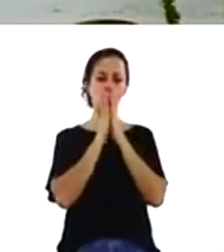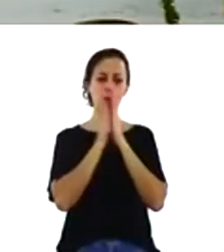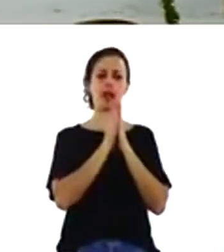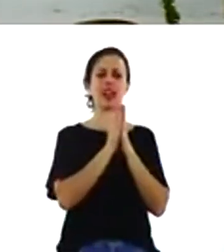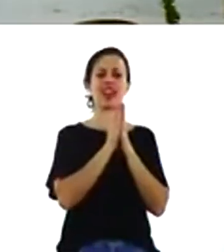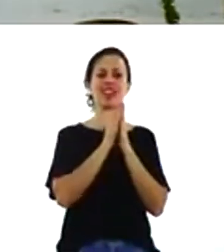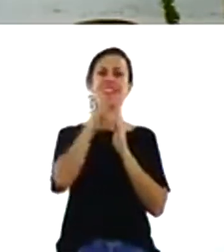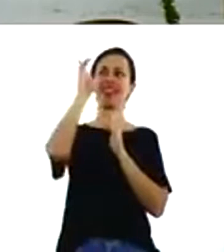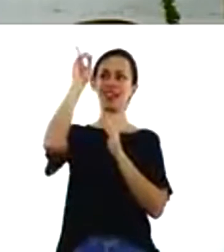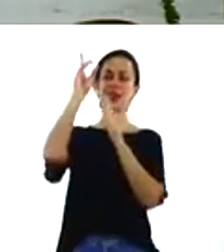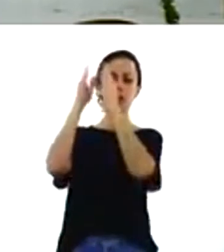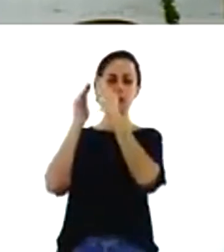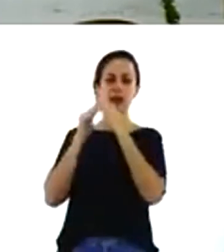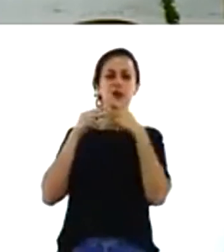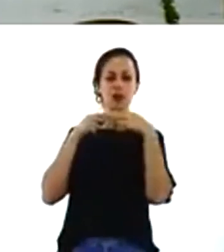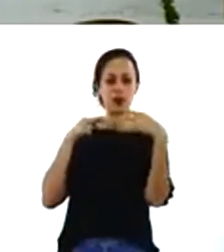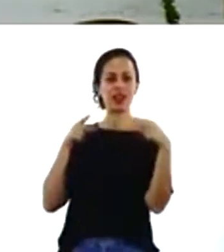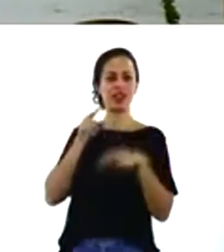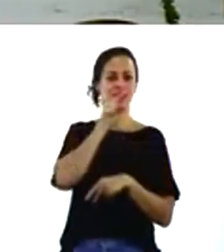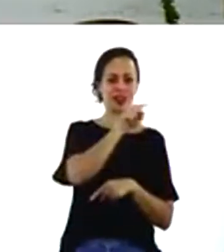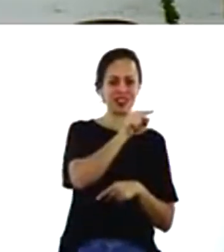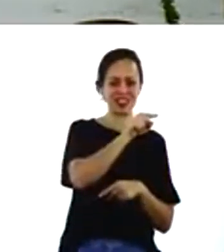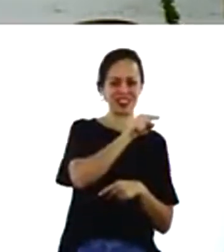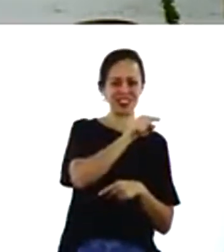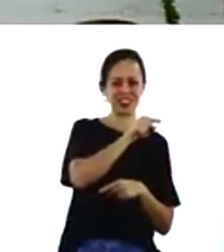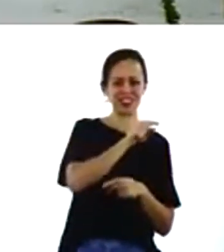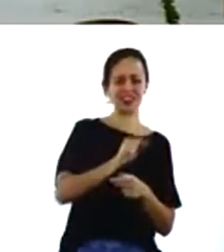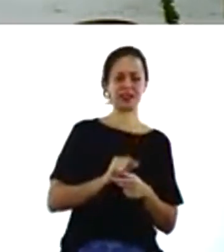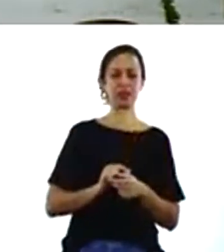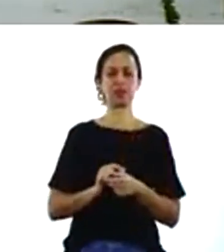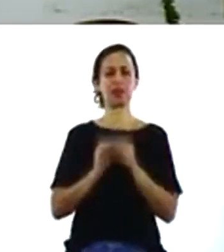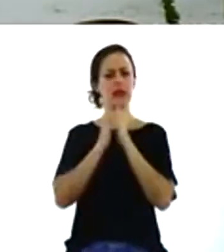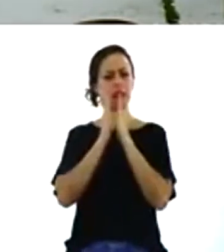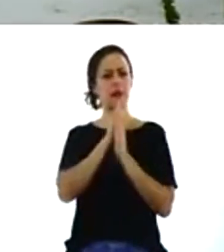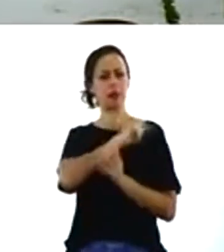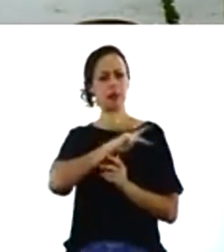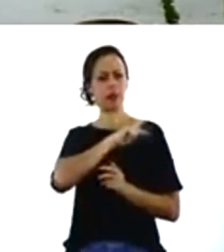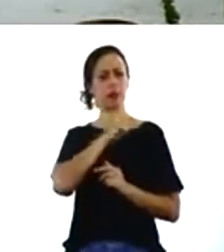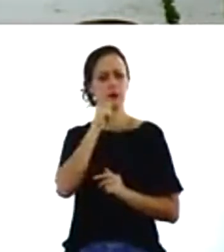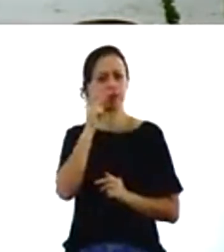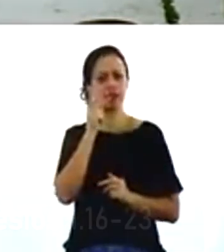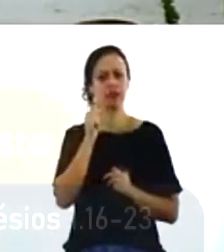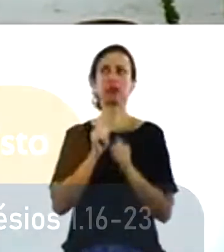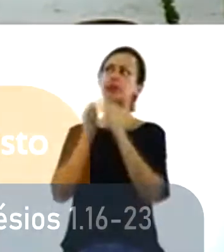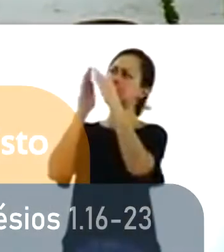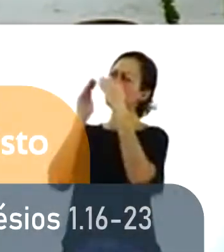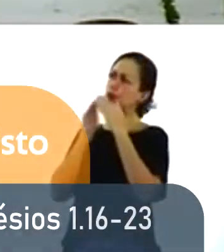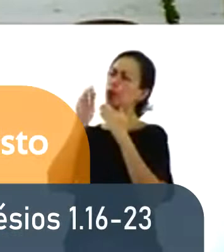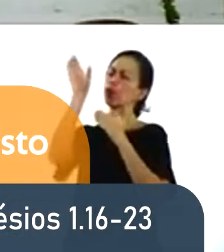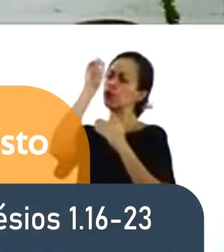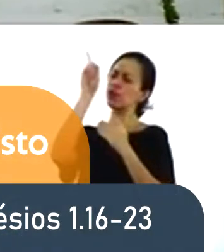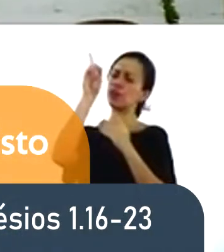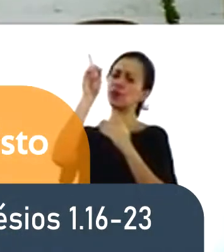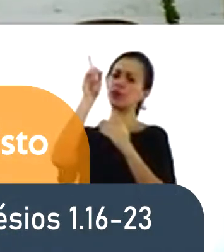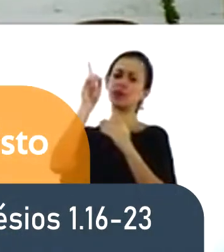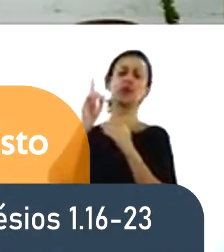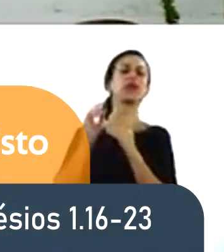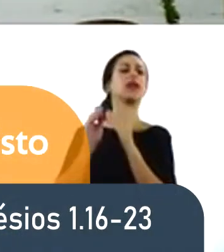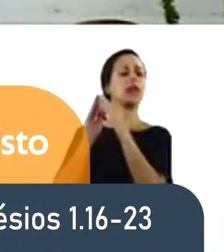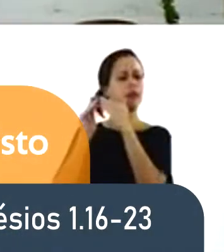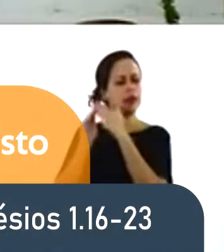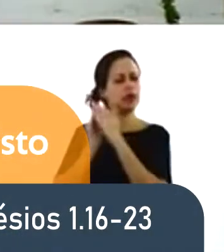e diz assim: eu pedi a Deus revelação e